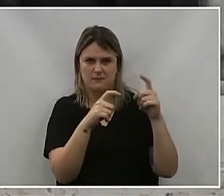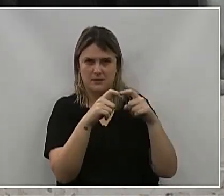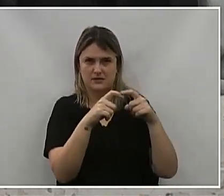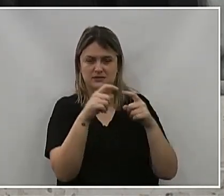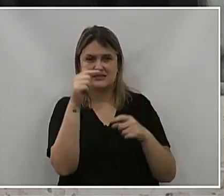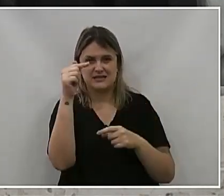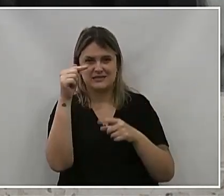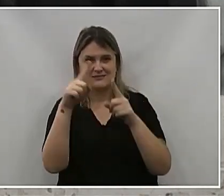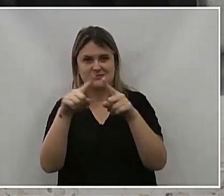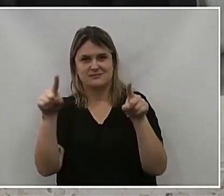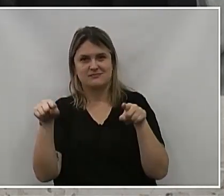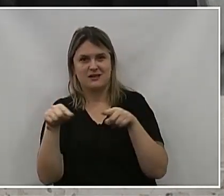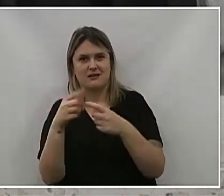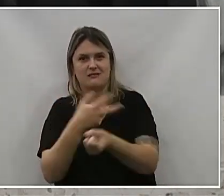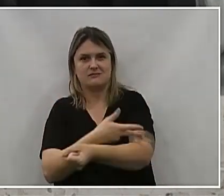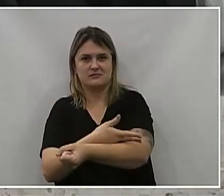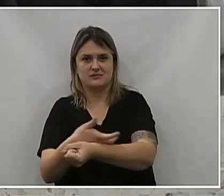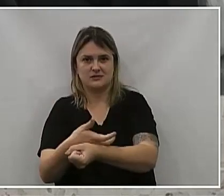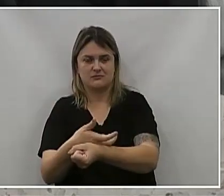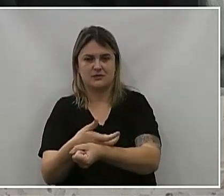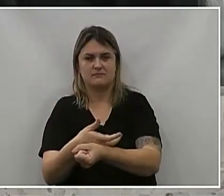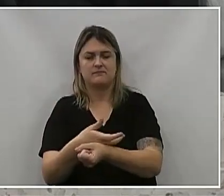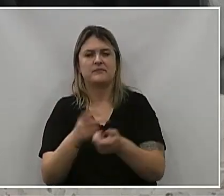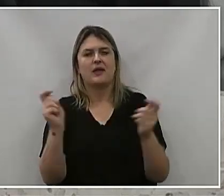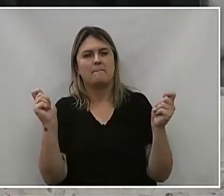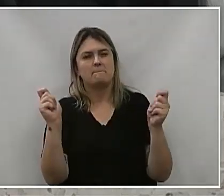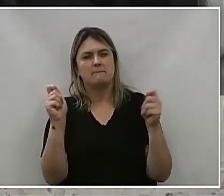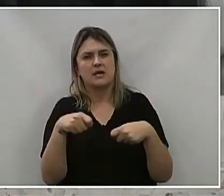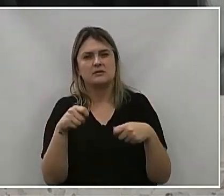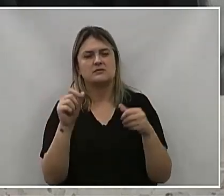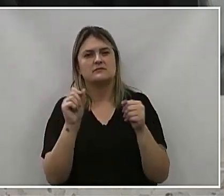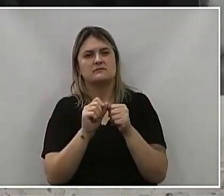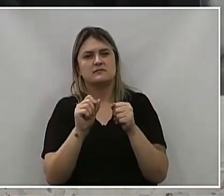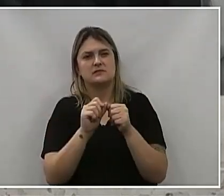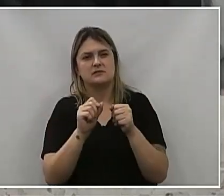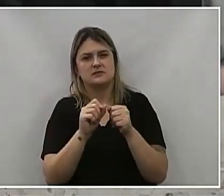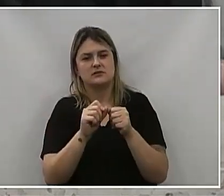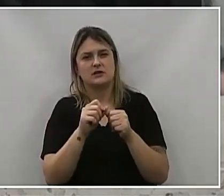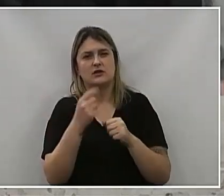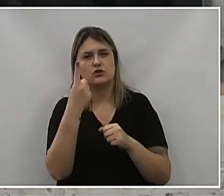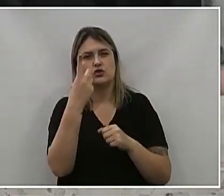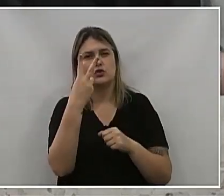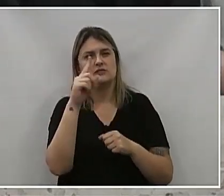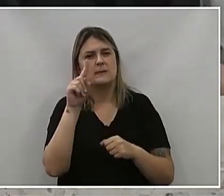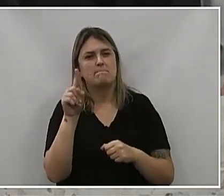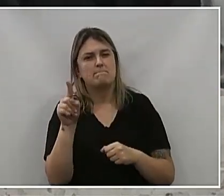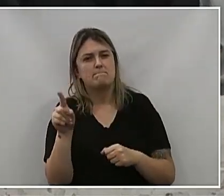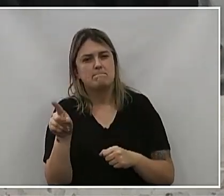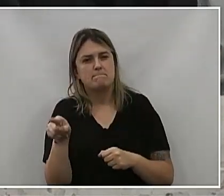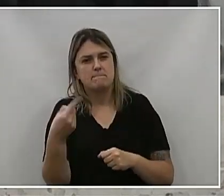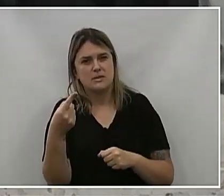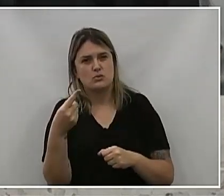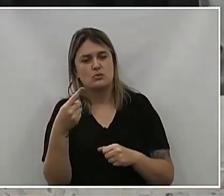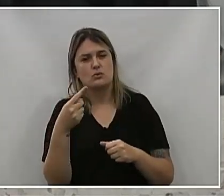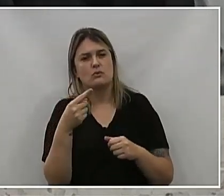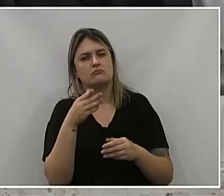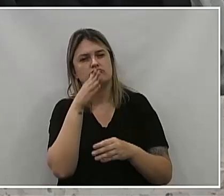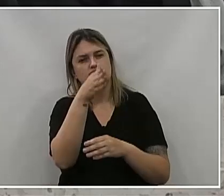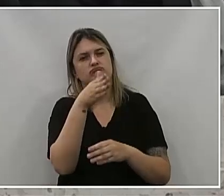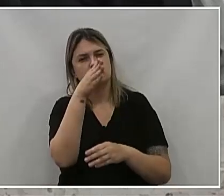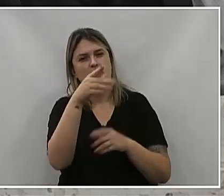7 salas de exames, com a capacidade de realizar 12 mil consultas por mês.